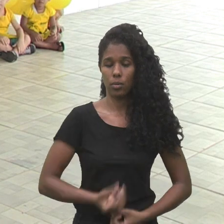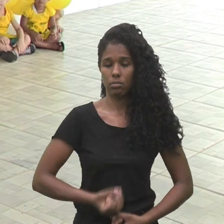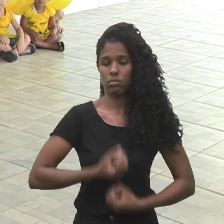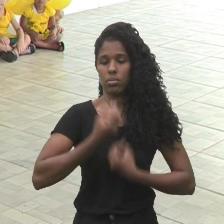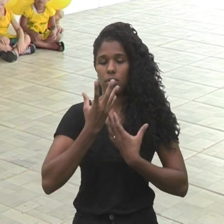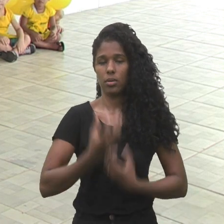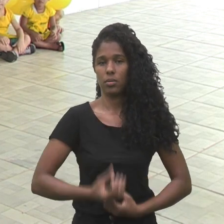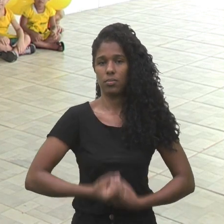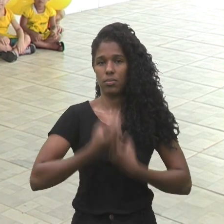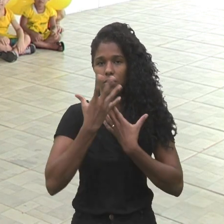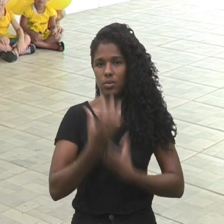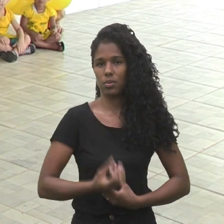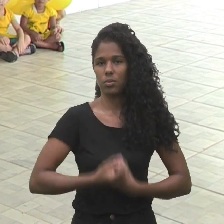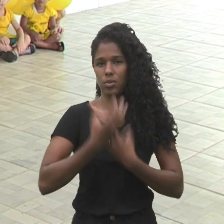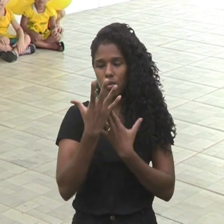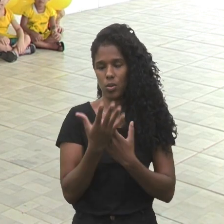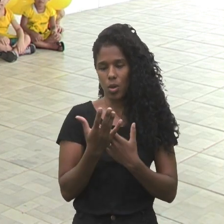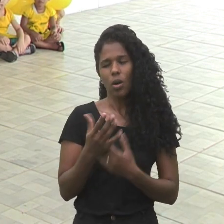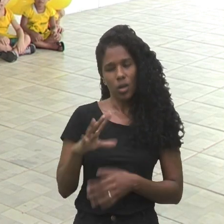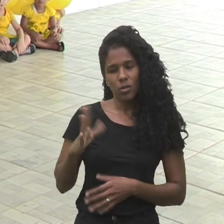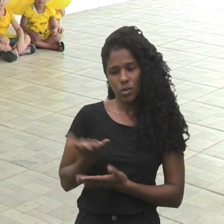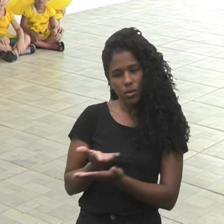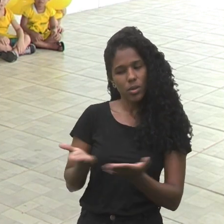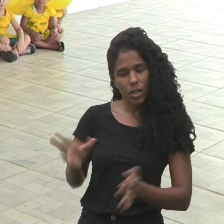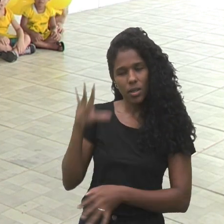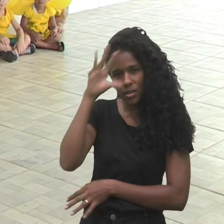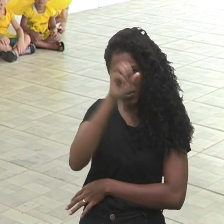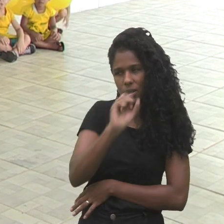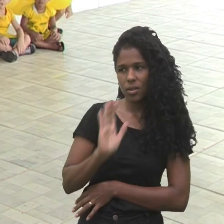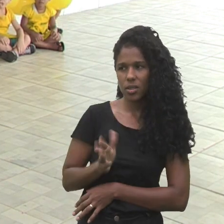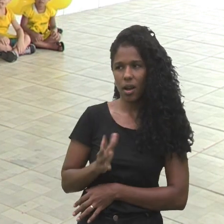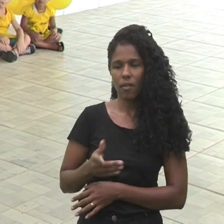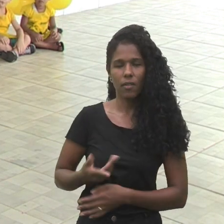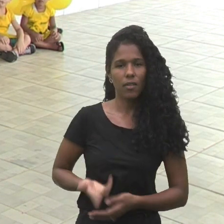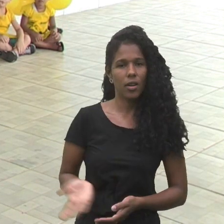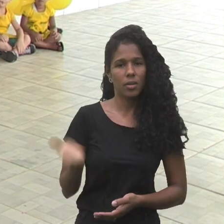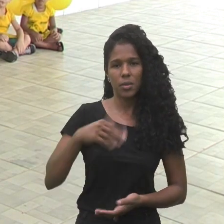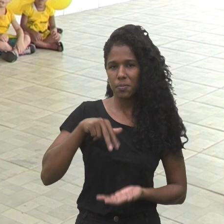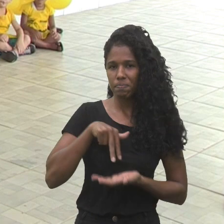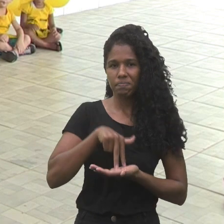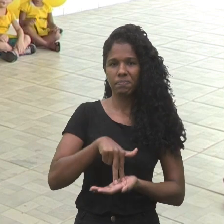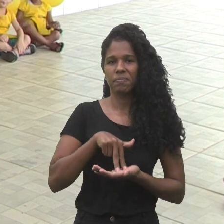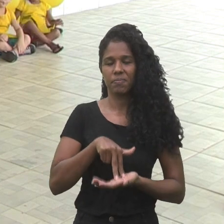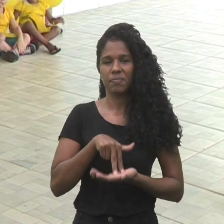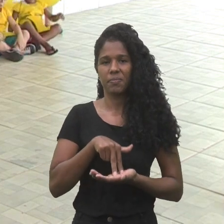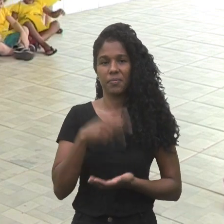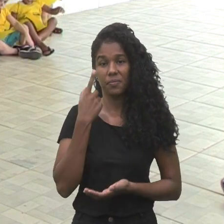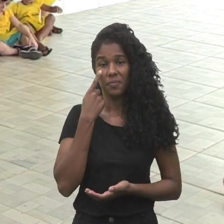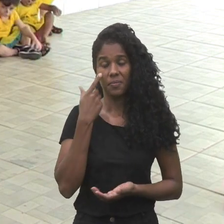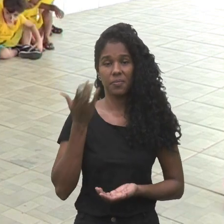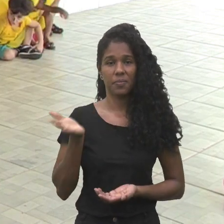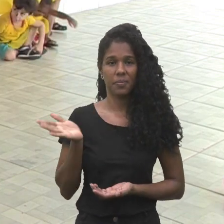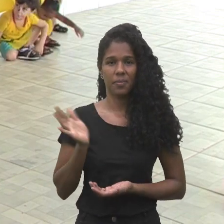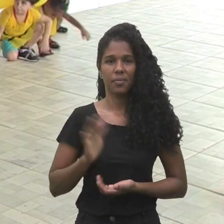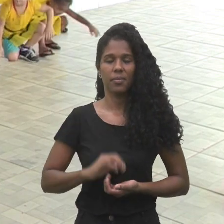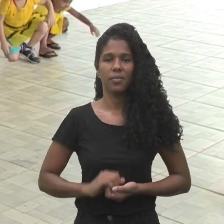que a gente aprendeu brincando. Vamos ficar de pé? Vamos, Mariana. Vamos ficar de pé? Vamos ficar de pé, Ita?